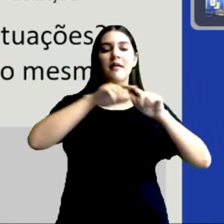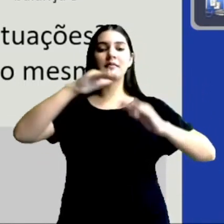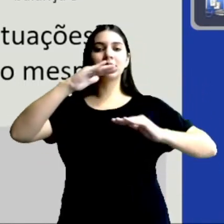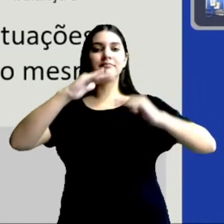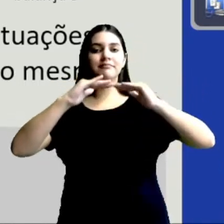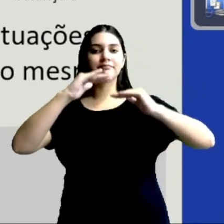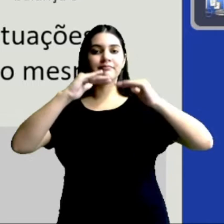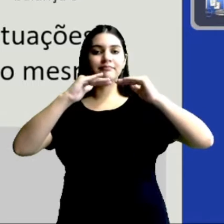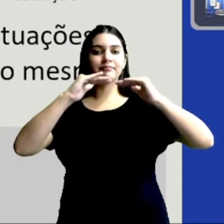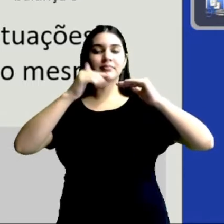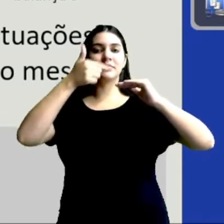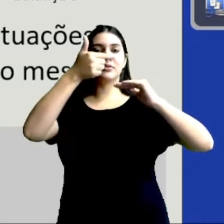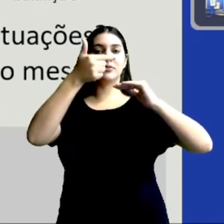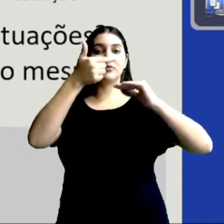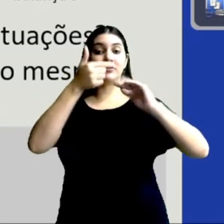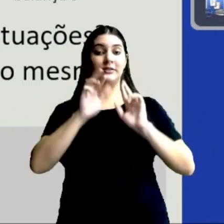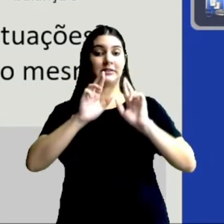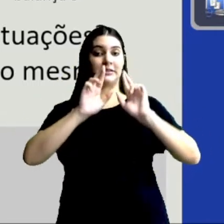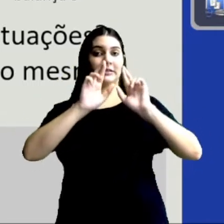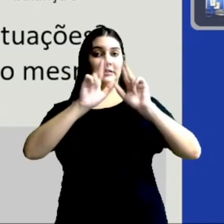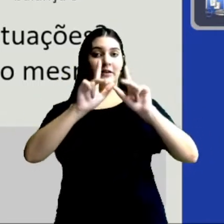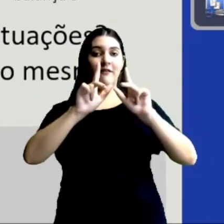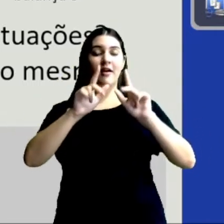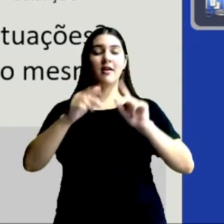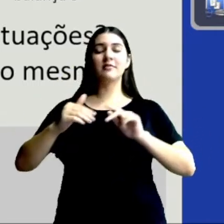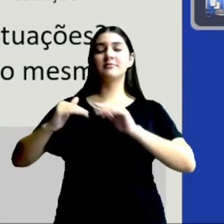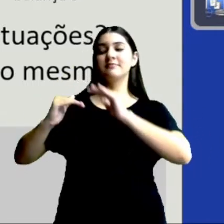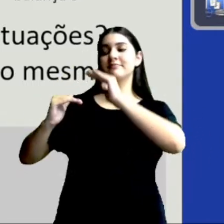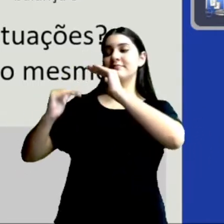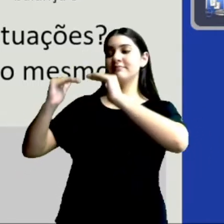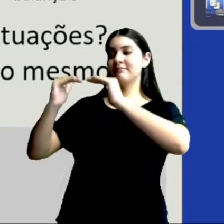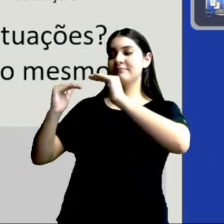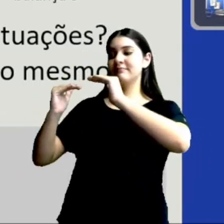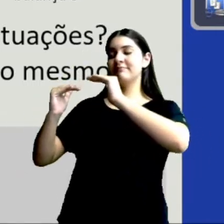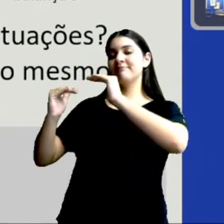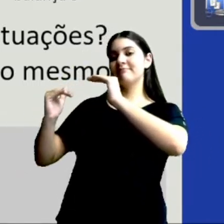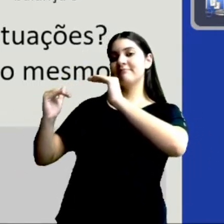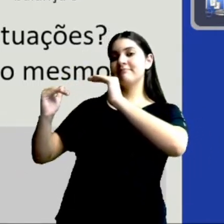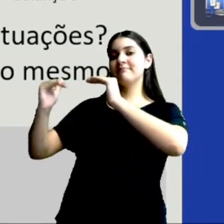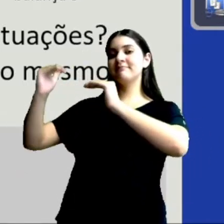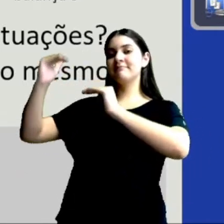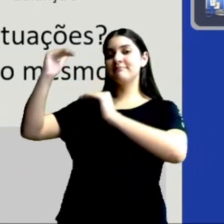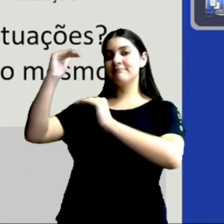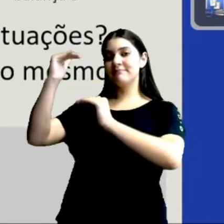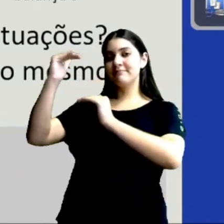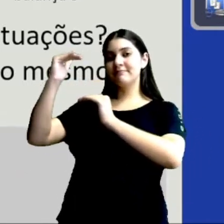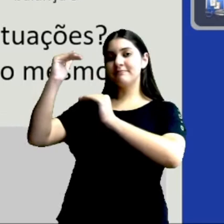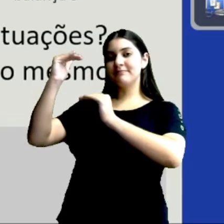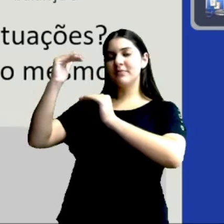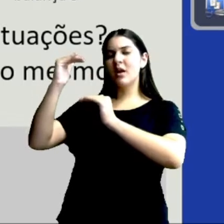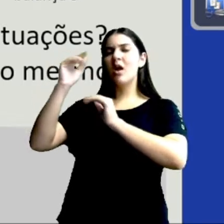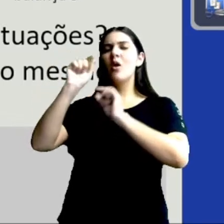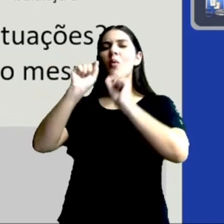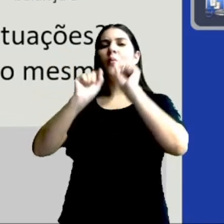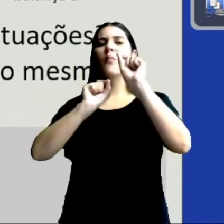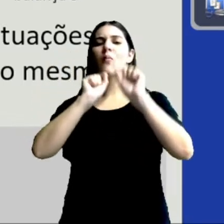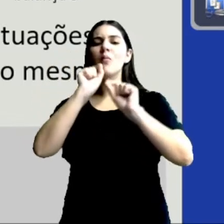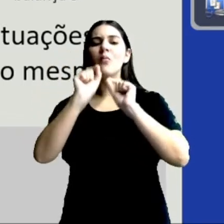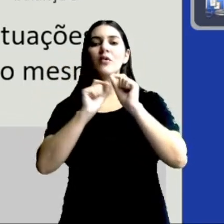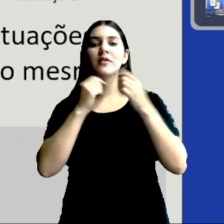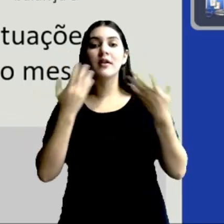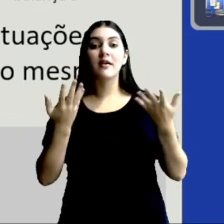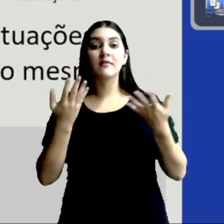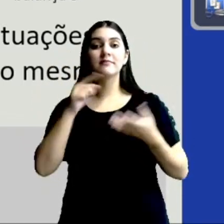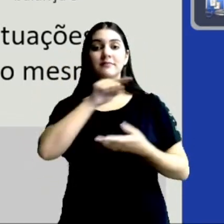2. Diferentemente da balança 3, ó, que tem um prato mais baixo do que o outro. O que é isso?